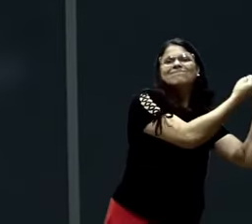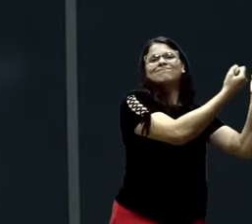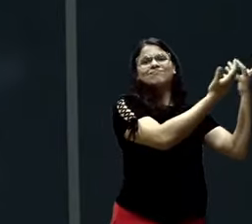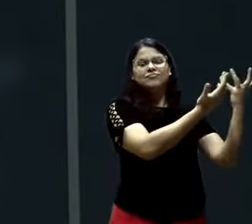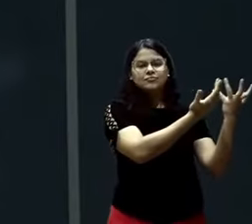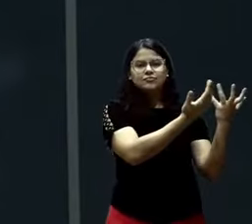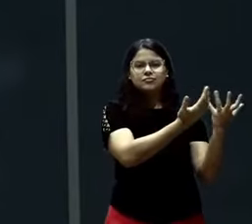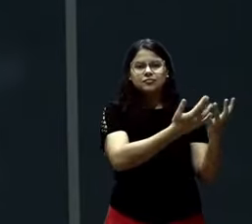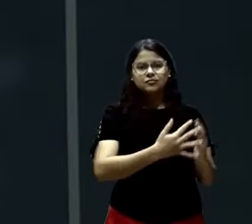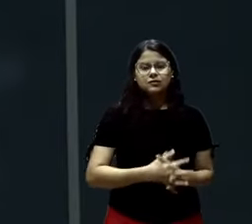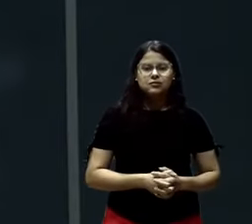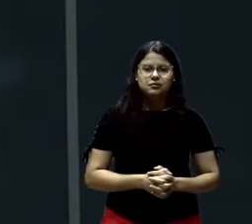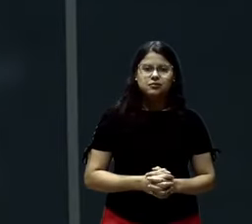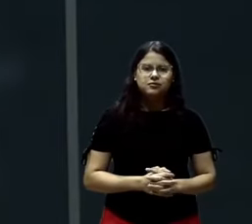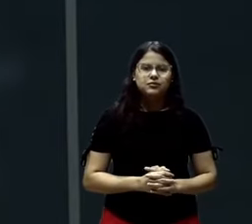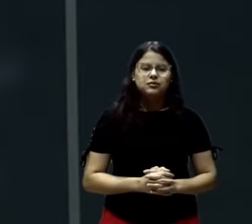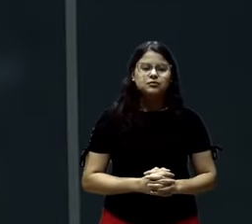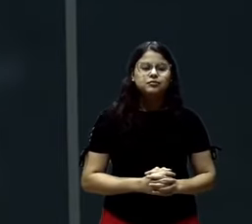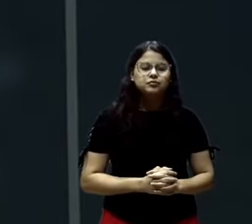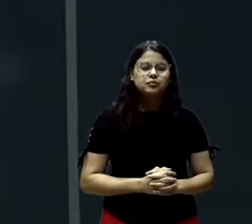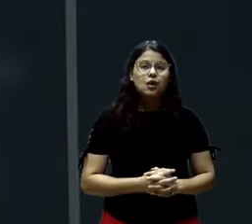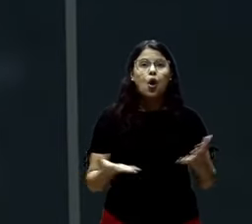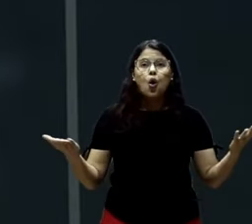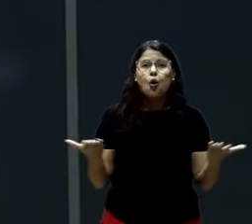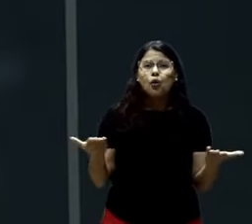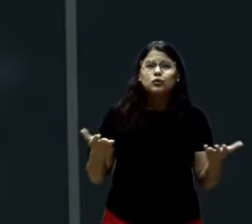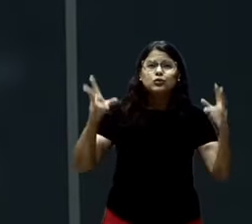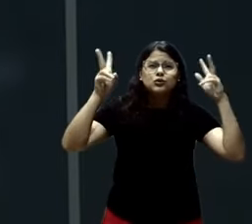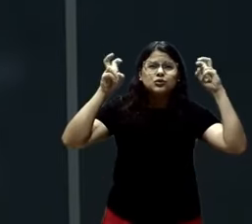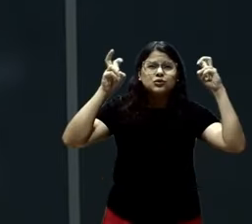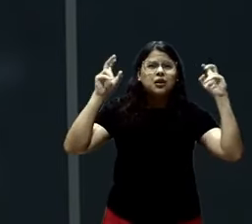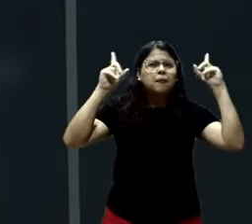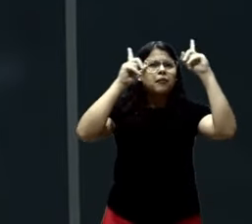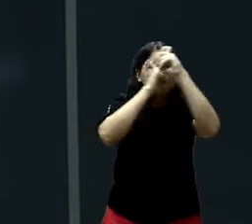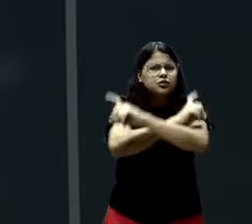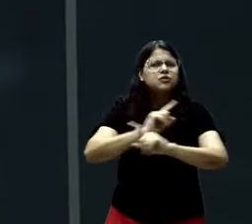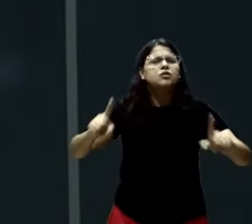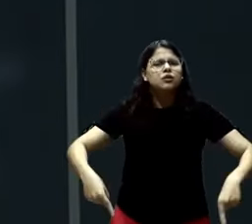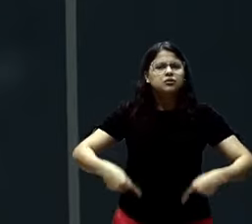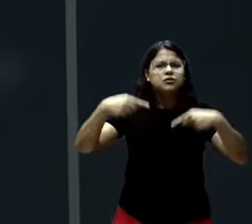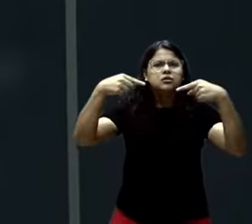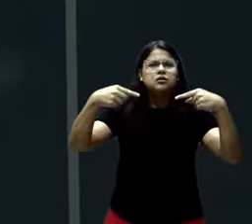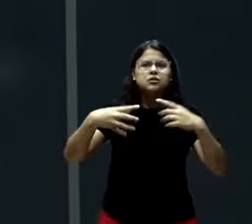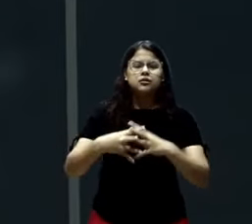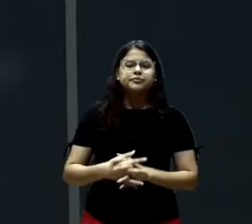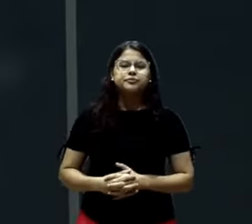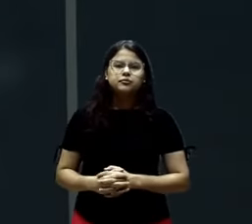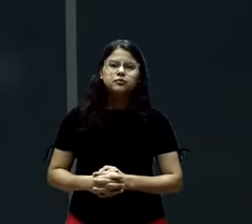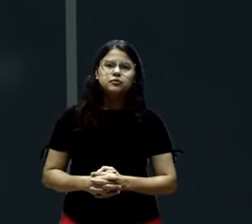O tema é desafiador. Uma oração onde nos traz um